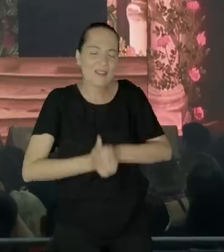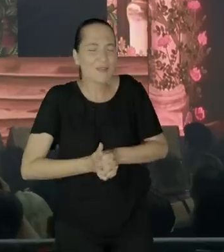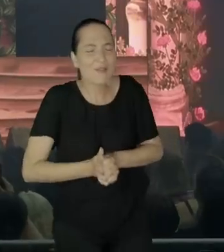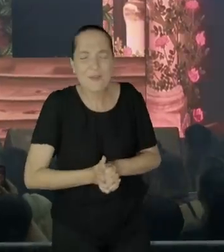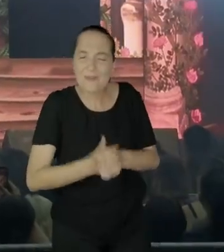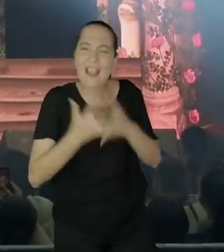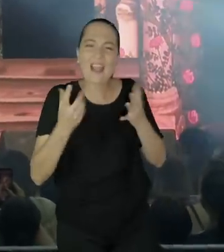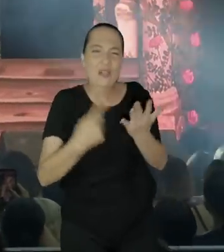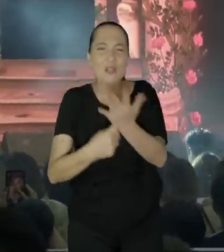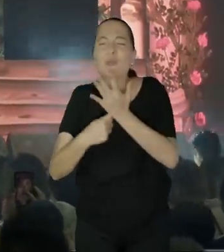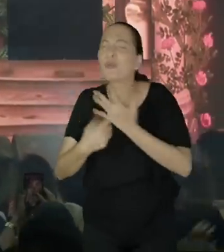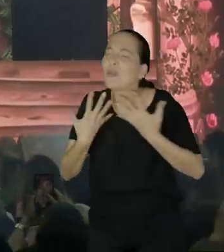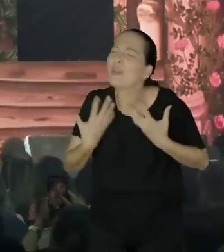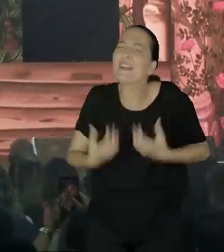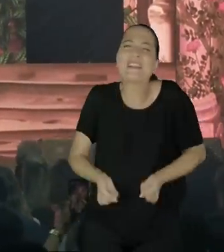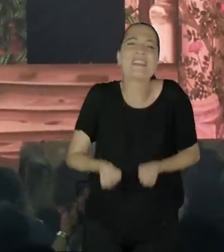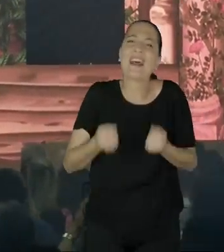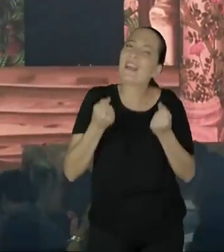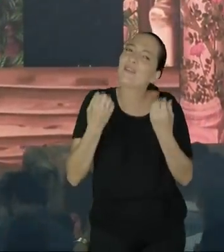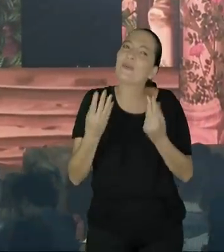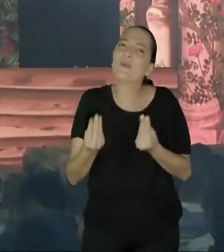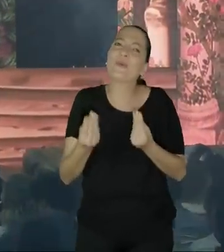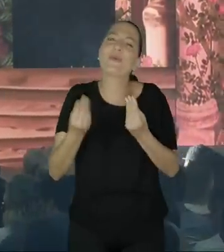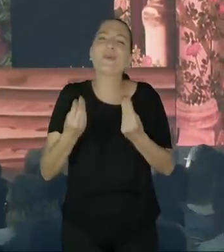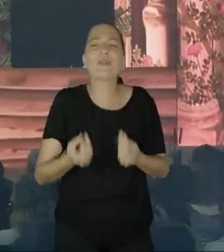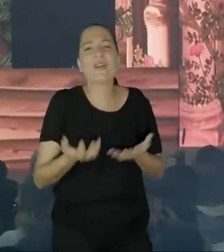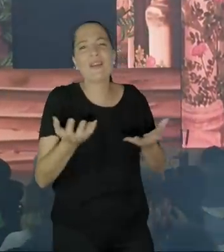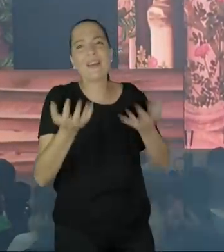cansaço, eu quero te